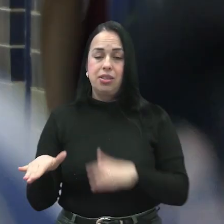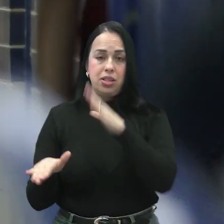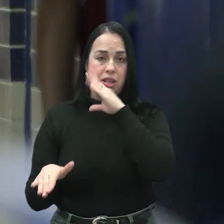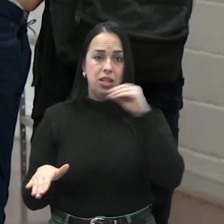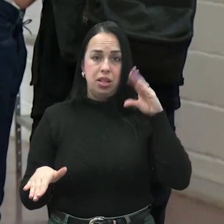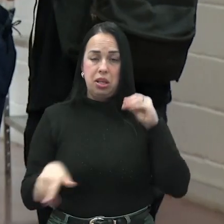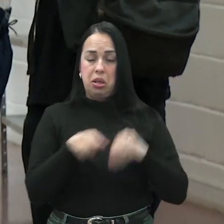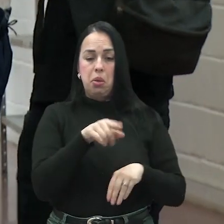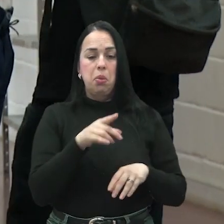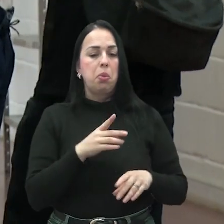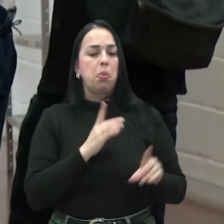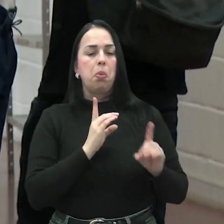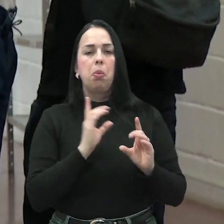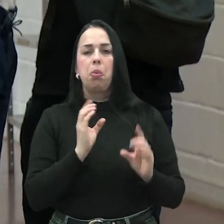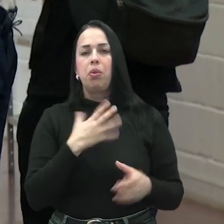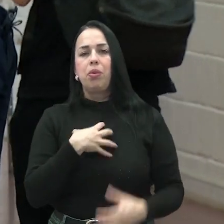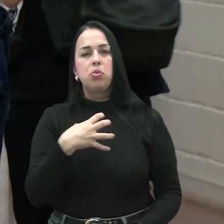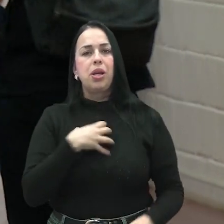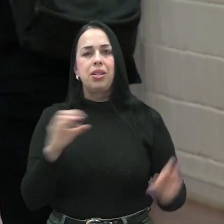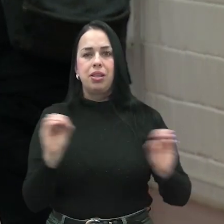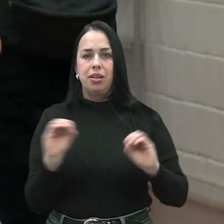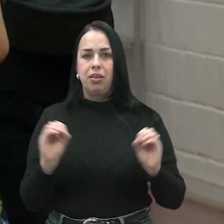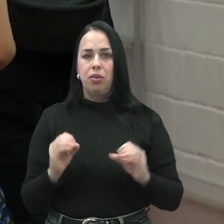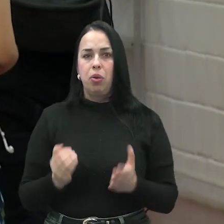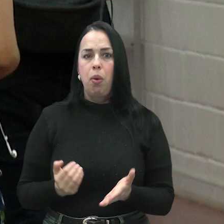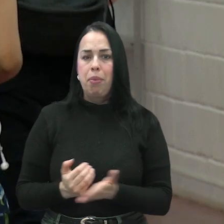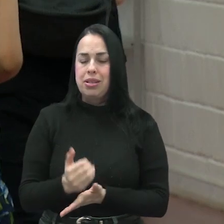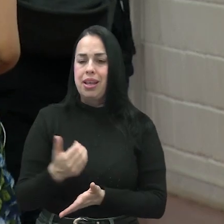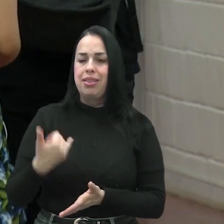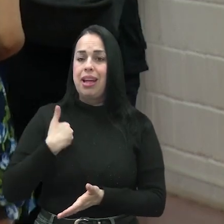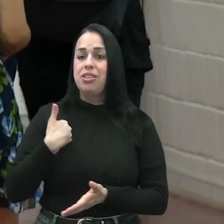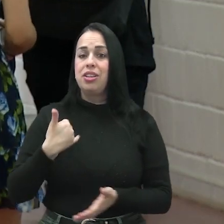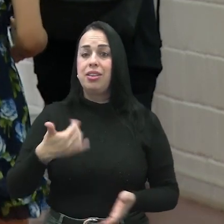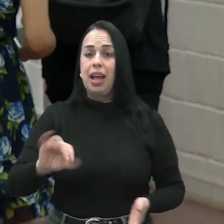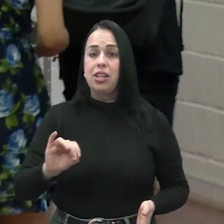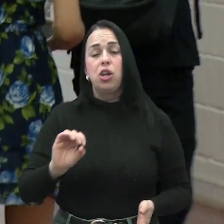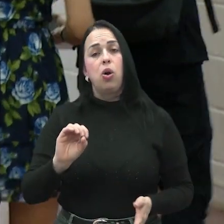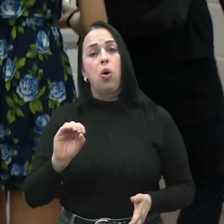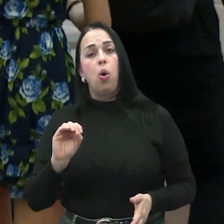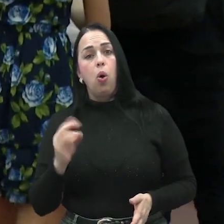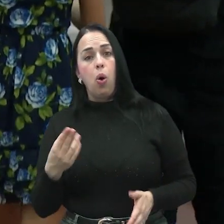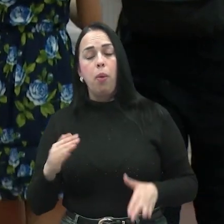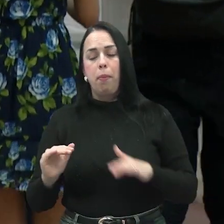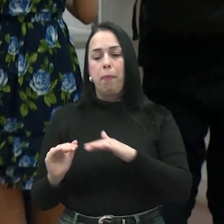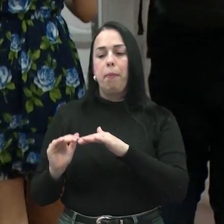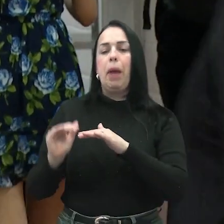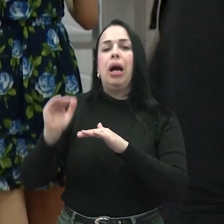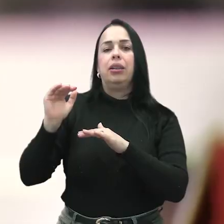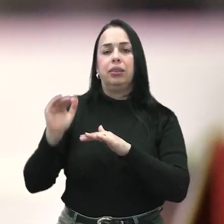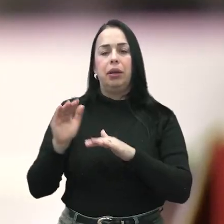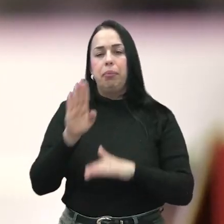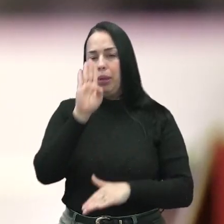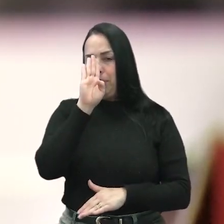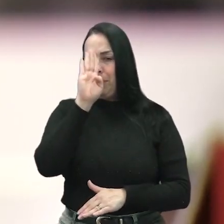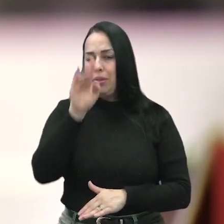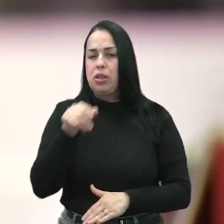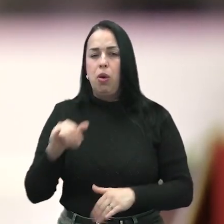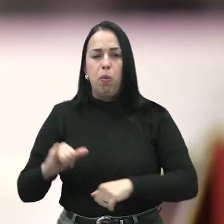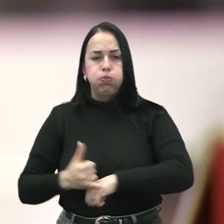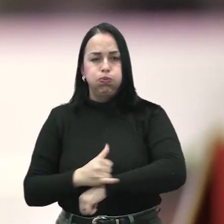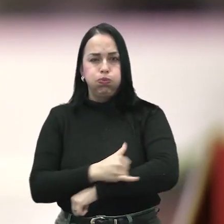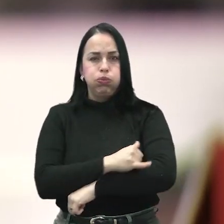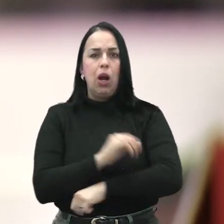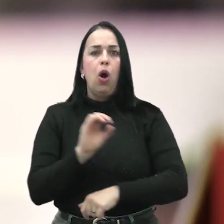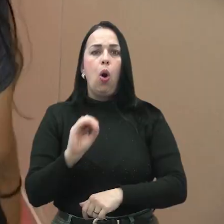triagem em crianças e adolescentes assintomáticos deve ocorrer após os 10 anos ou no início da puberdade, especialmente em casos